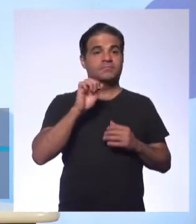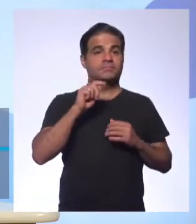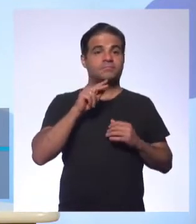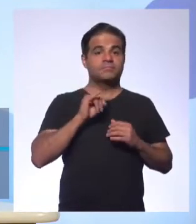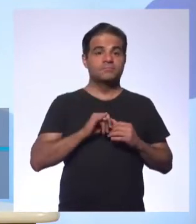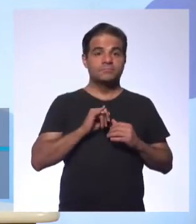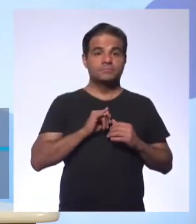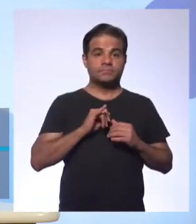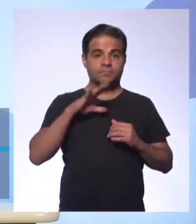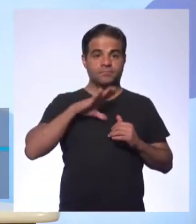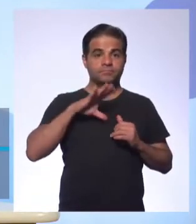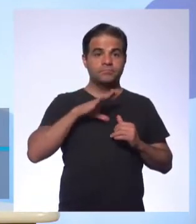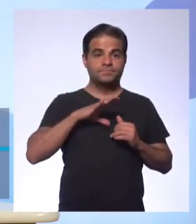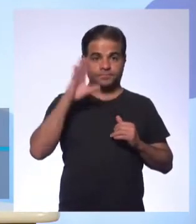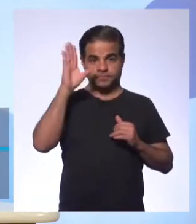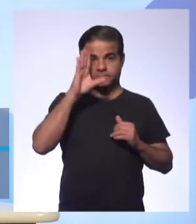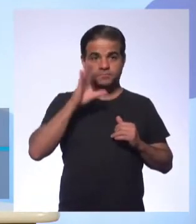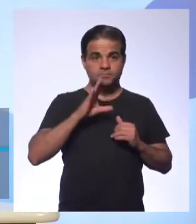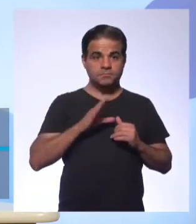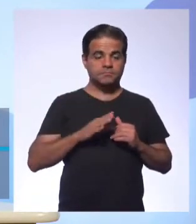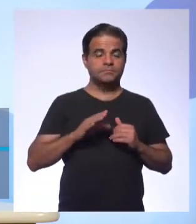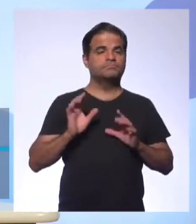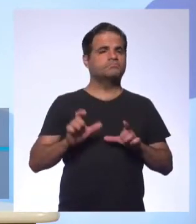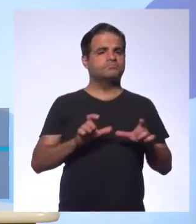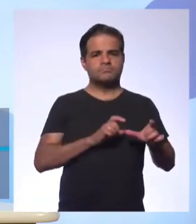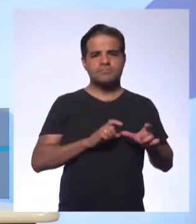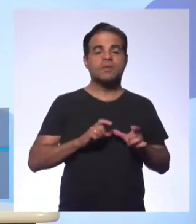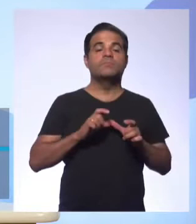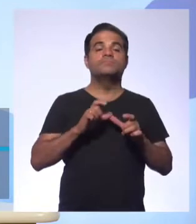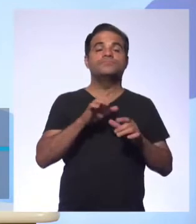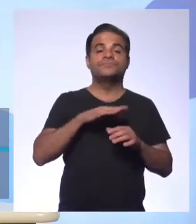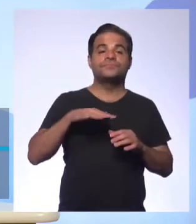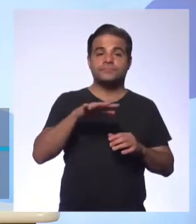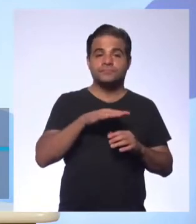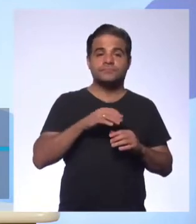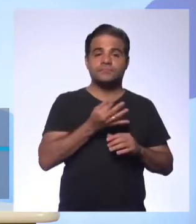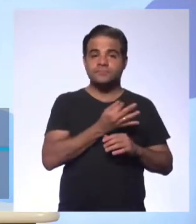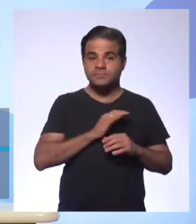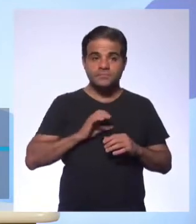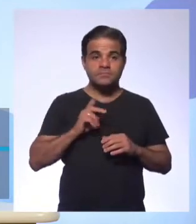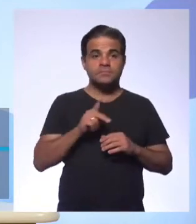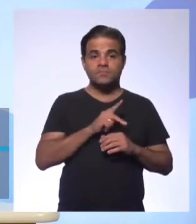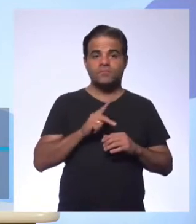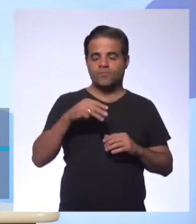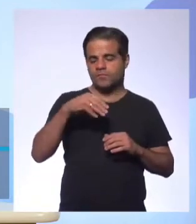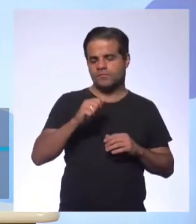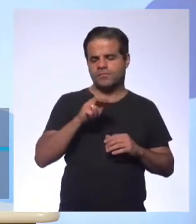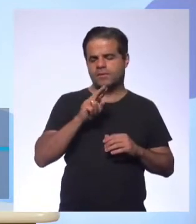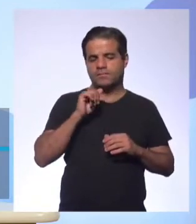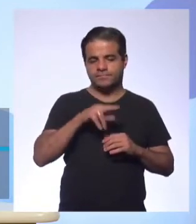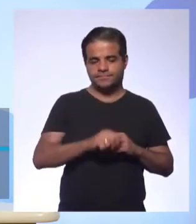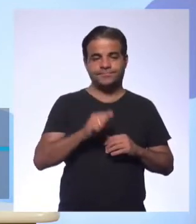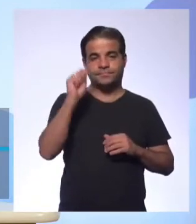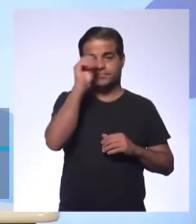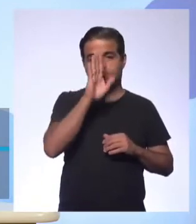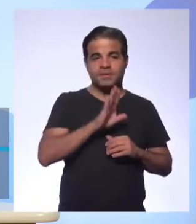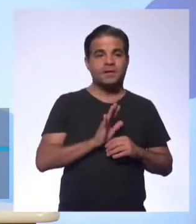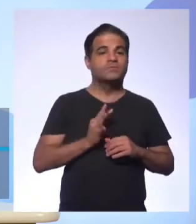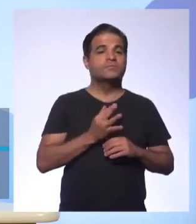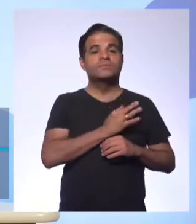Brasil, Inglaterra e colônias da França. A Pro Marina, ela responde Inglaterra, Brasil e